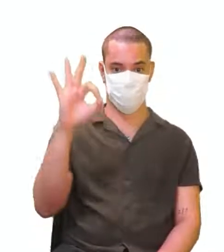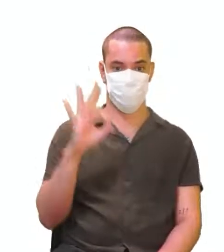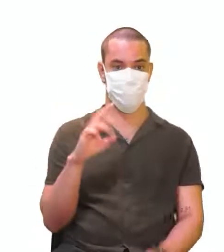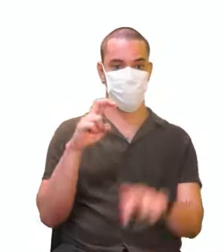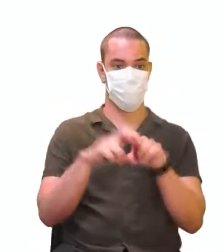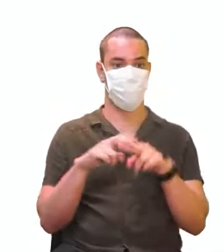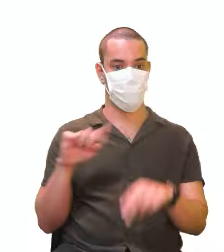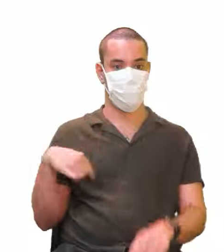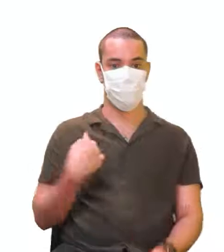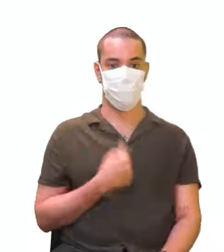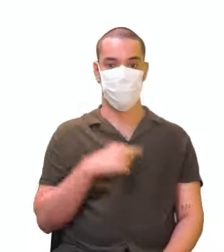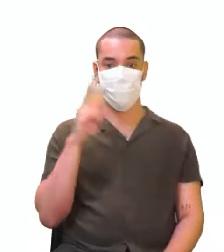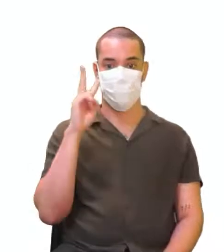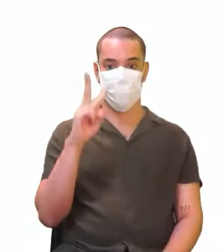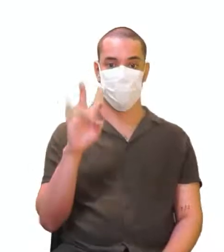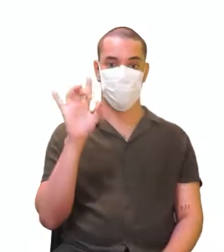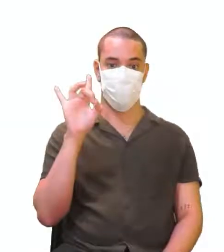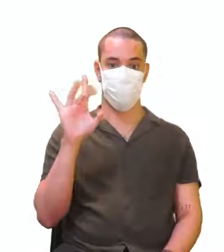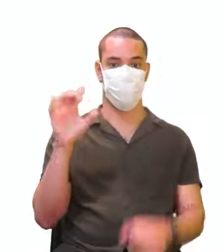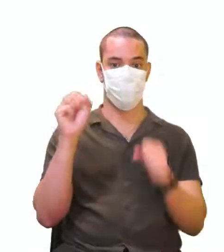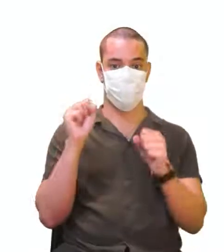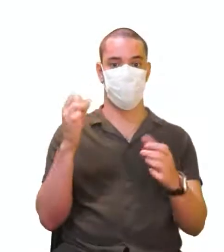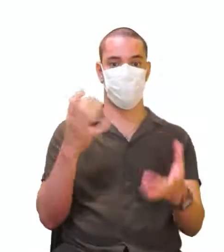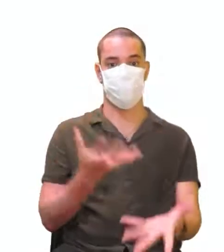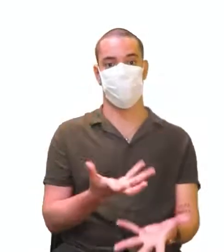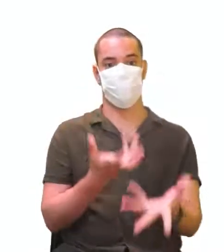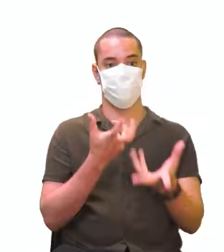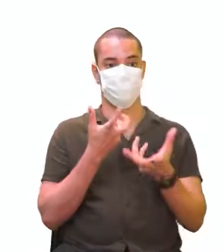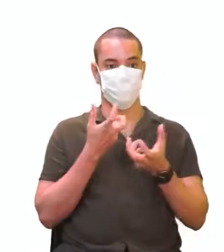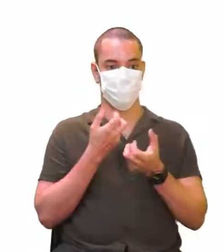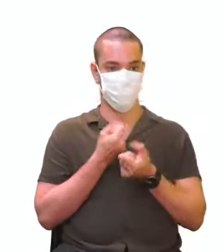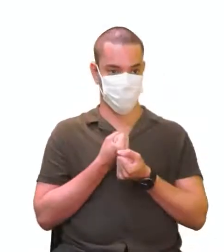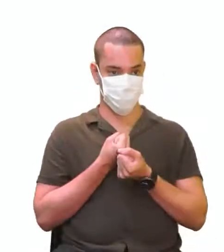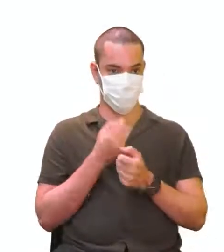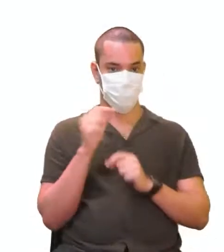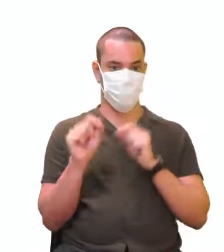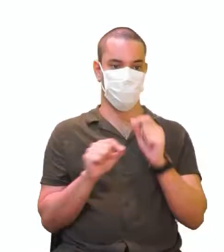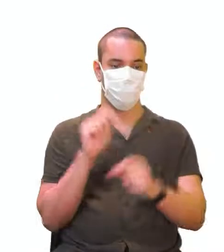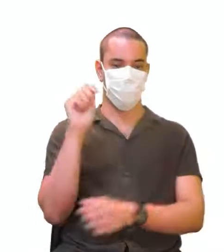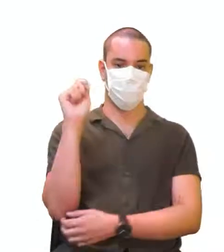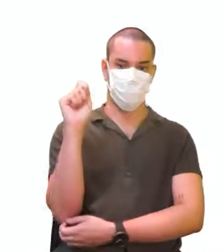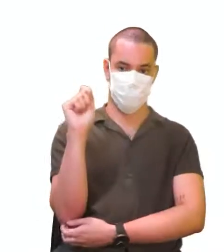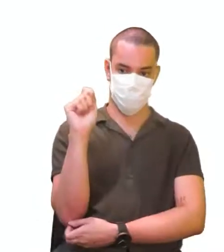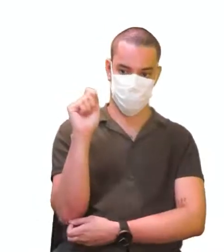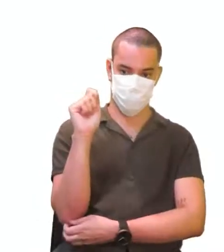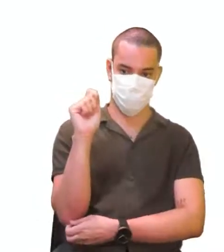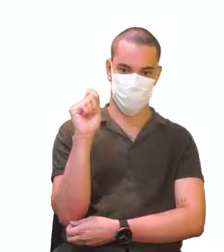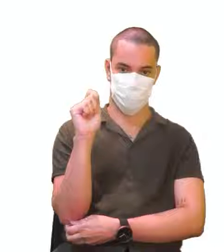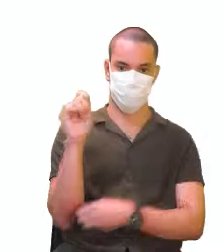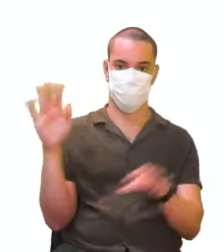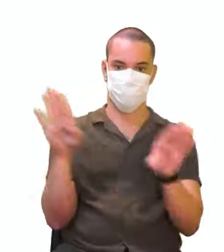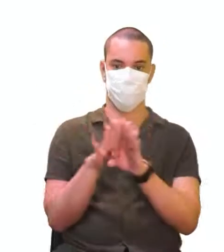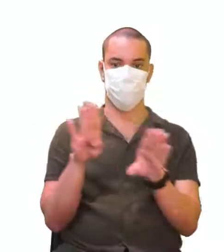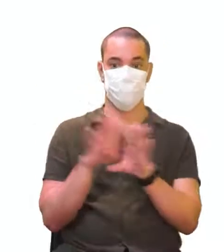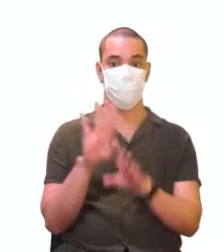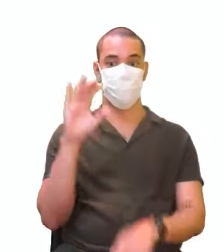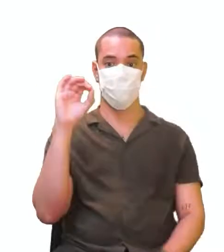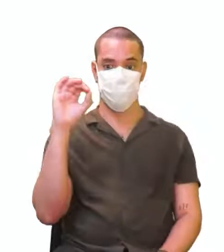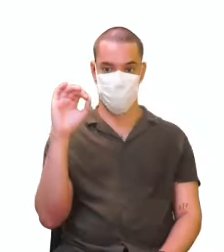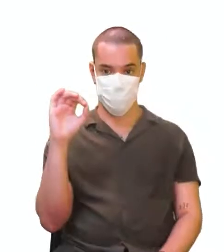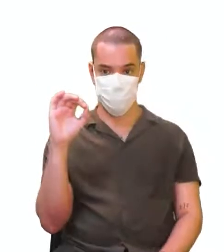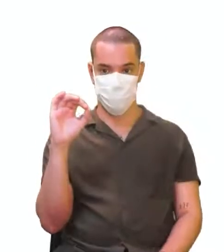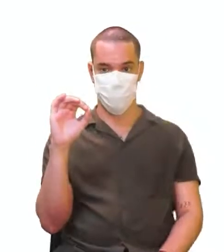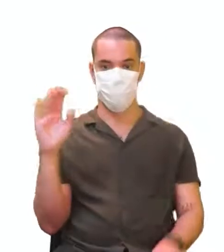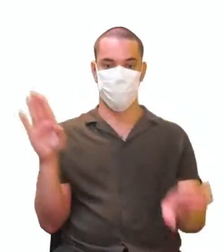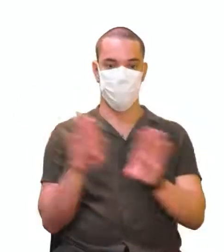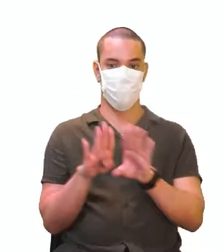vai observar no detalhe. Ele só pode receber do A, vai receber do O